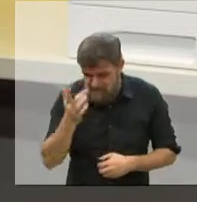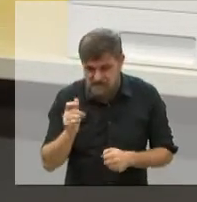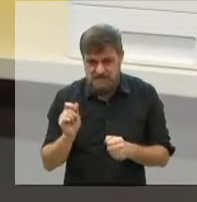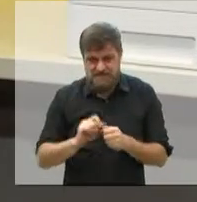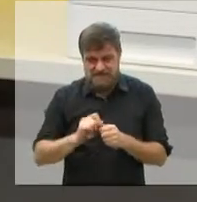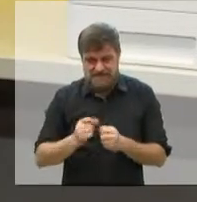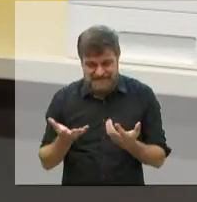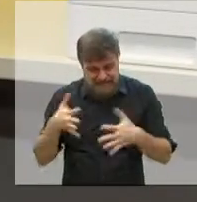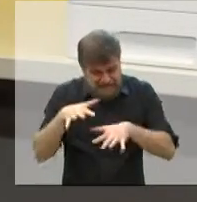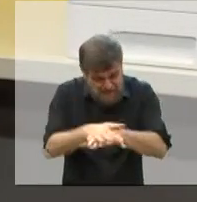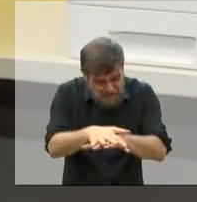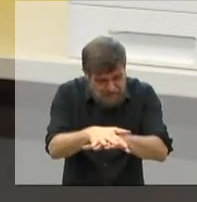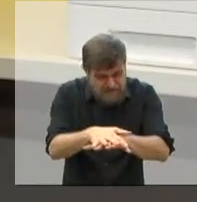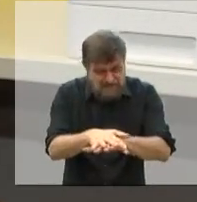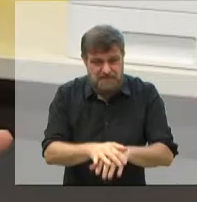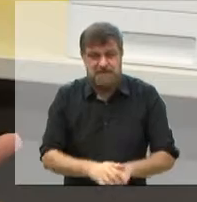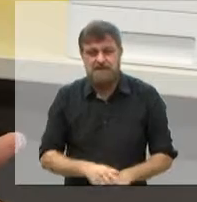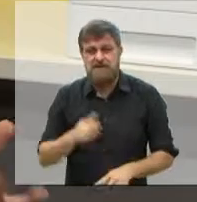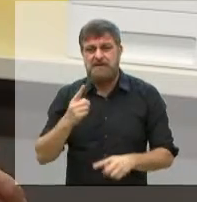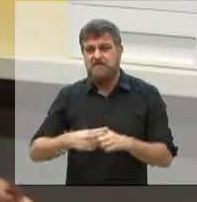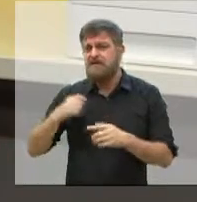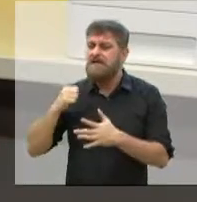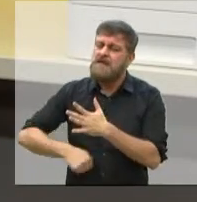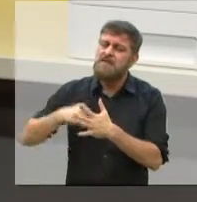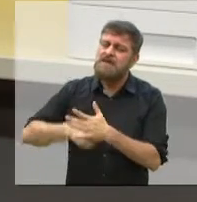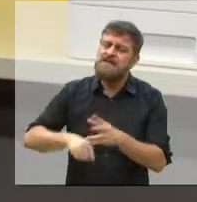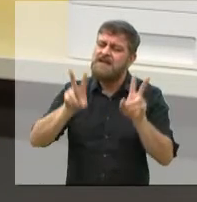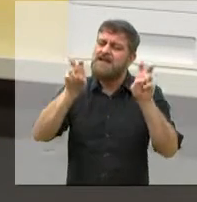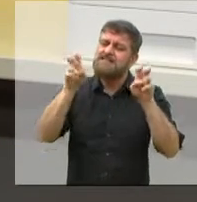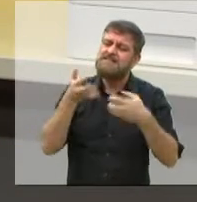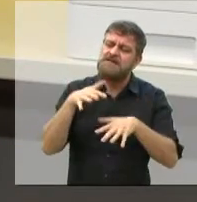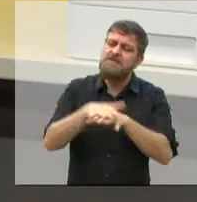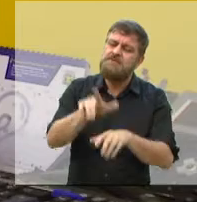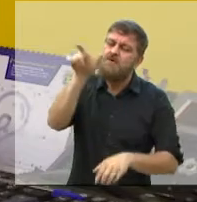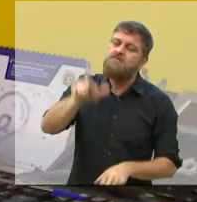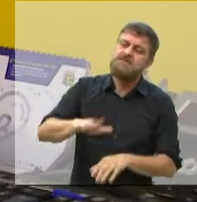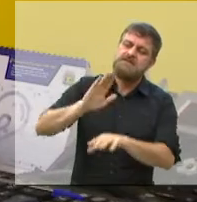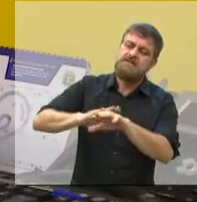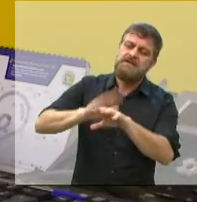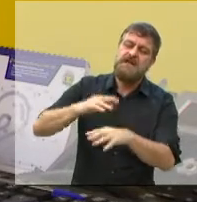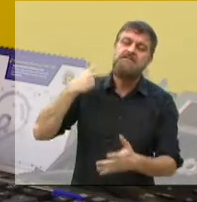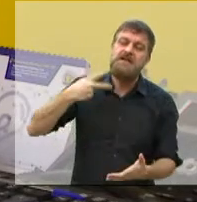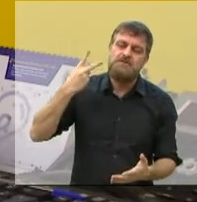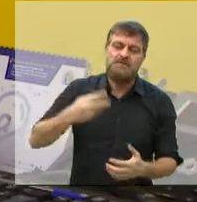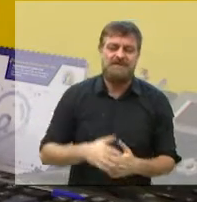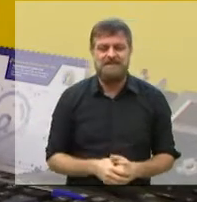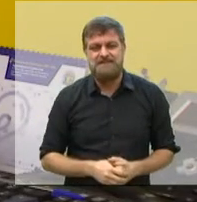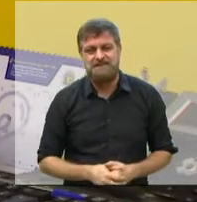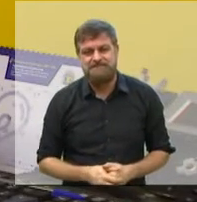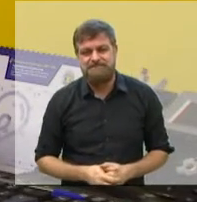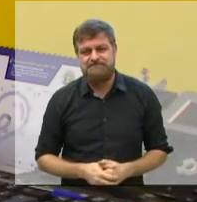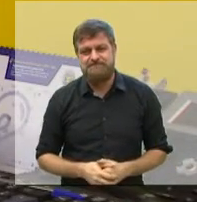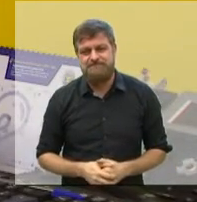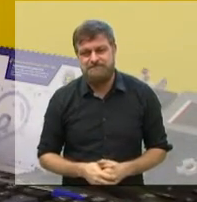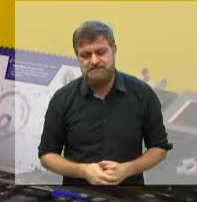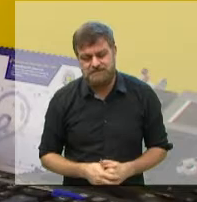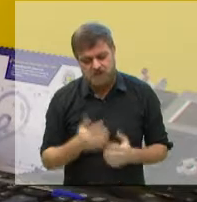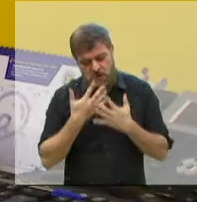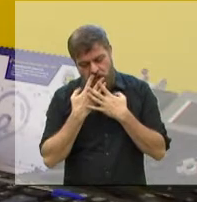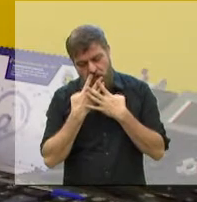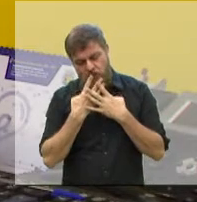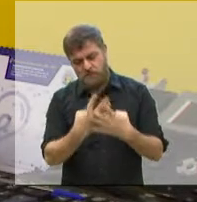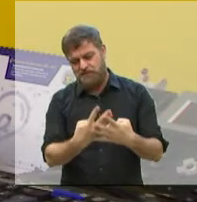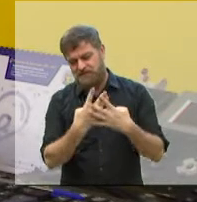Promover a inclusão. Por que batalha tanto por essa área aí como vereador? Olha, eu confesso a